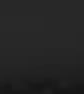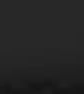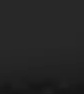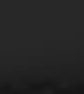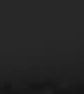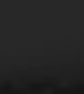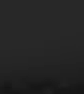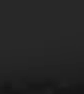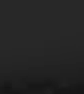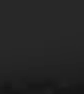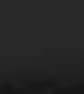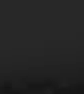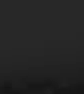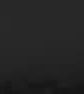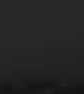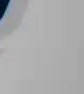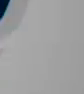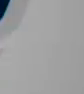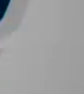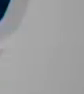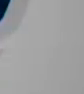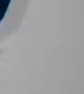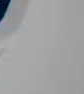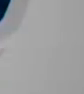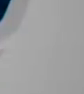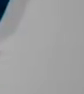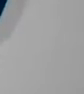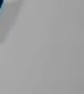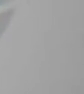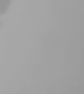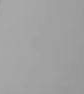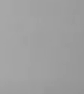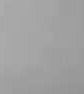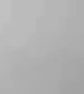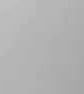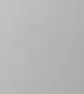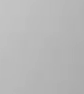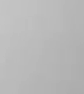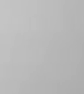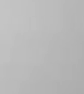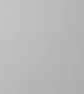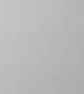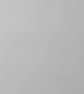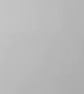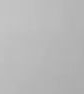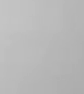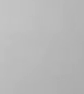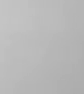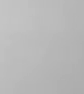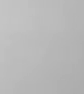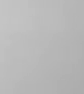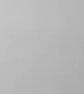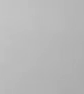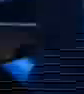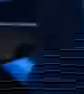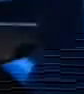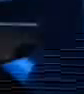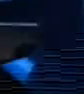tomou. Axis. Evoluir sempre. MP Consultoria. Soluções de gestão e compromisso com o